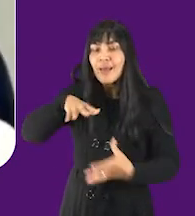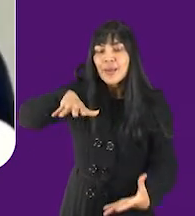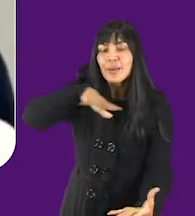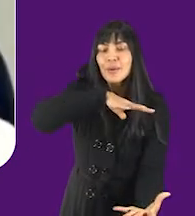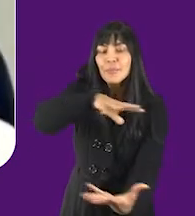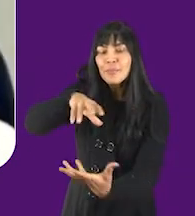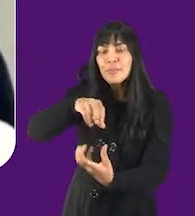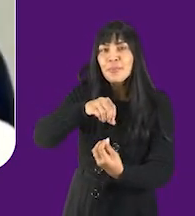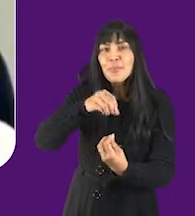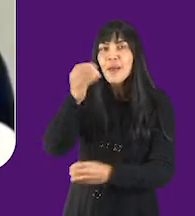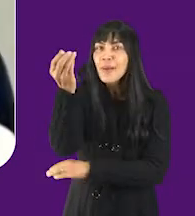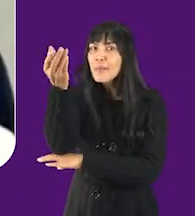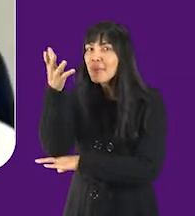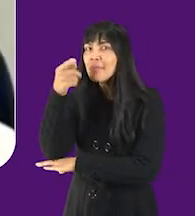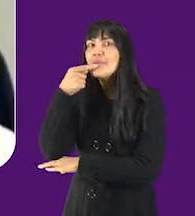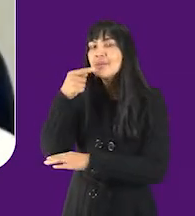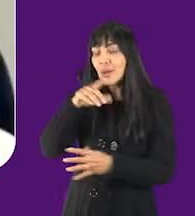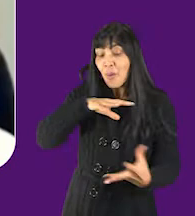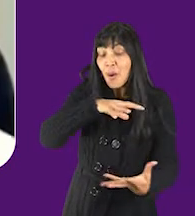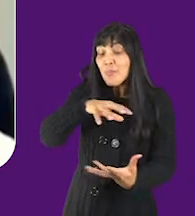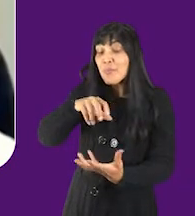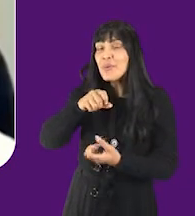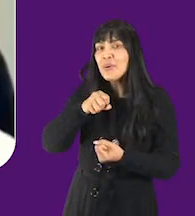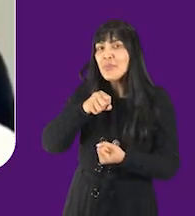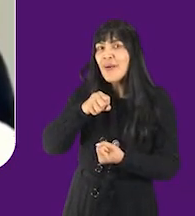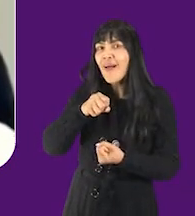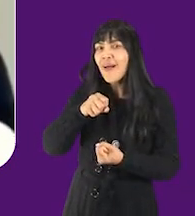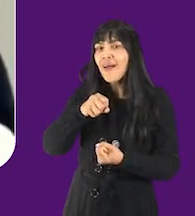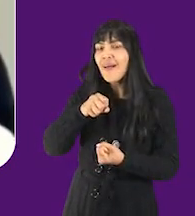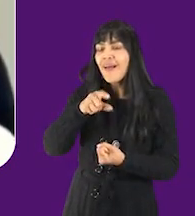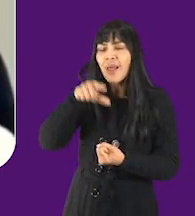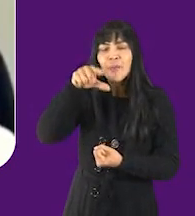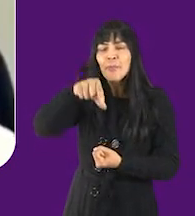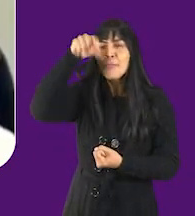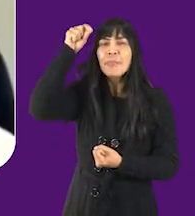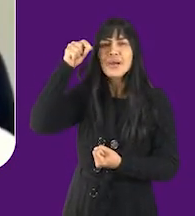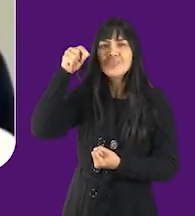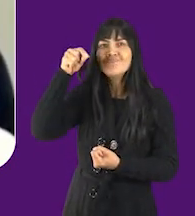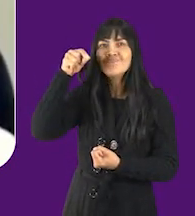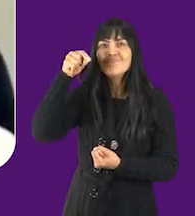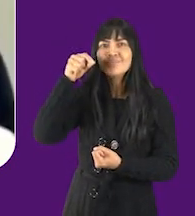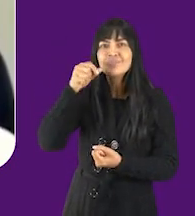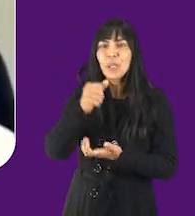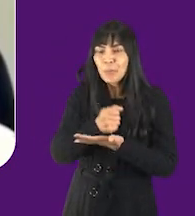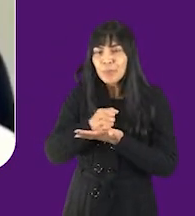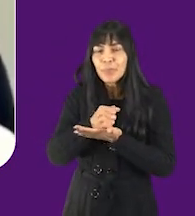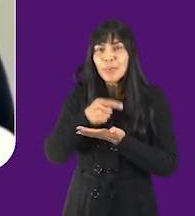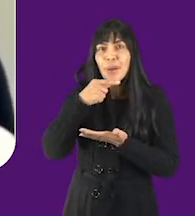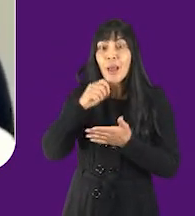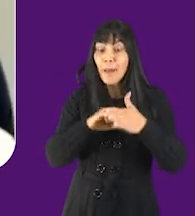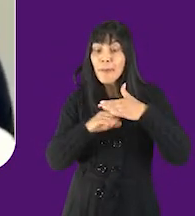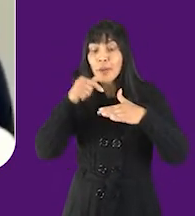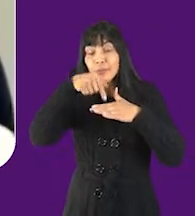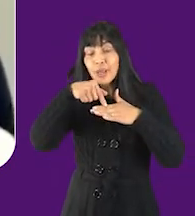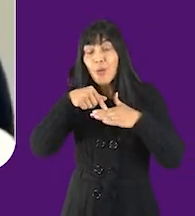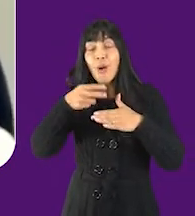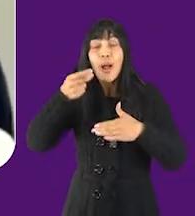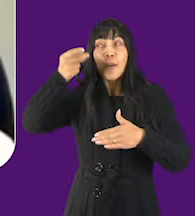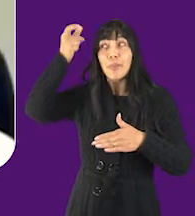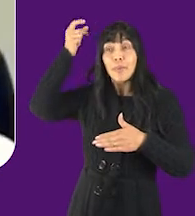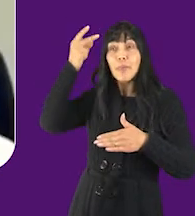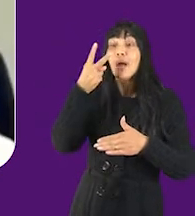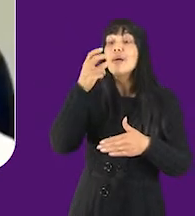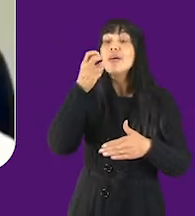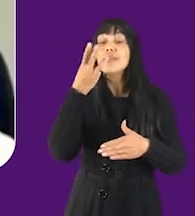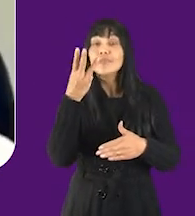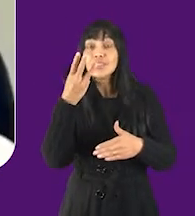seja, o foco de qualidade e sustentabilidade, eles são elementos muito fortes na cultura da empresa. E nós decidimos, então, 23 anos